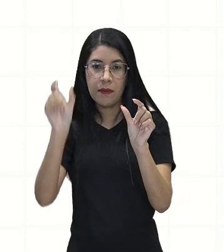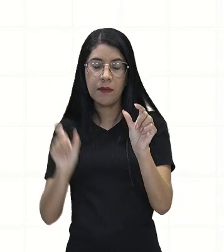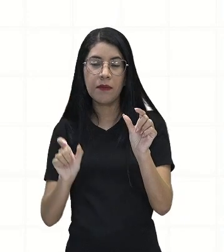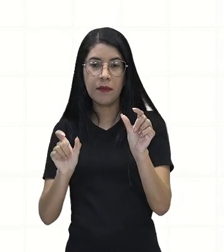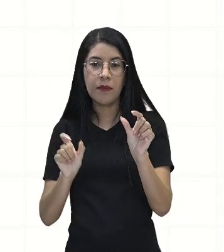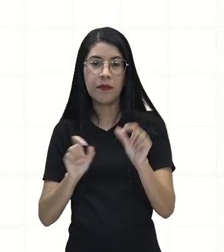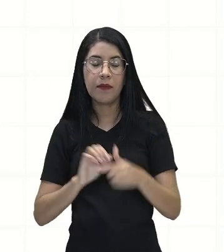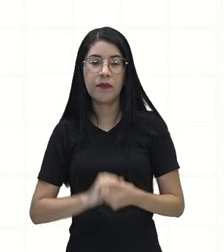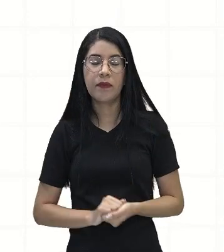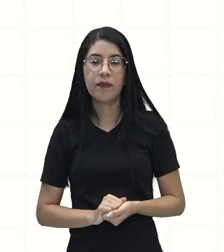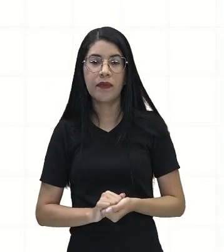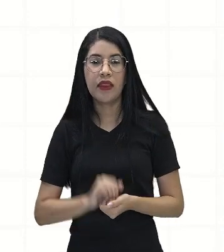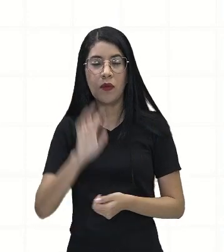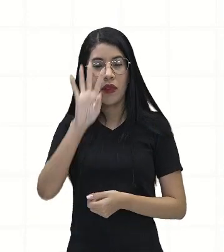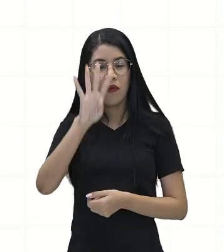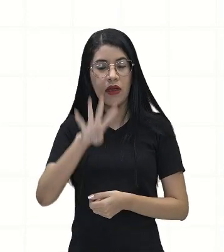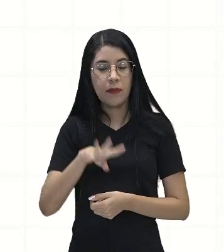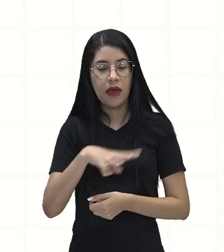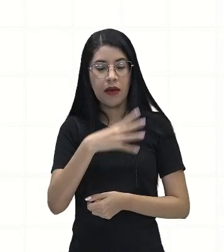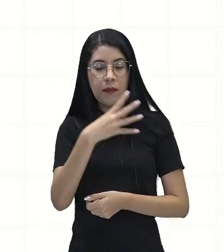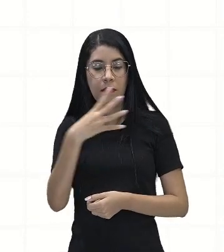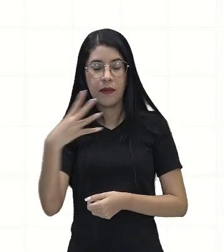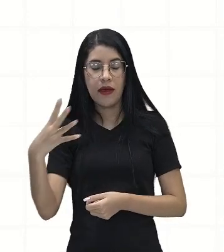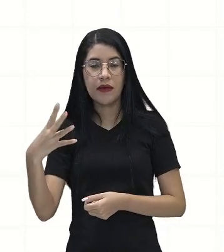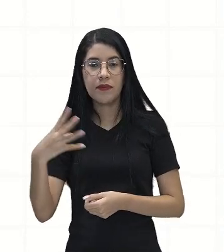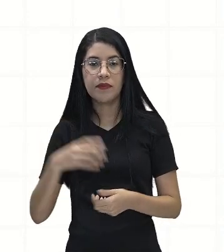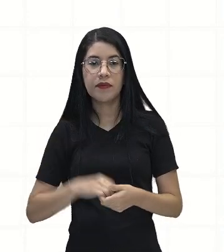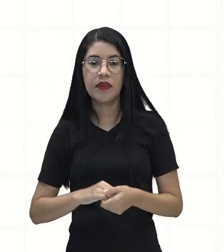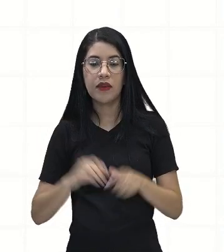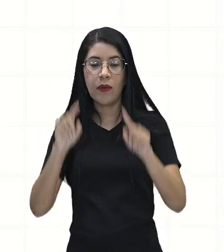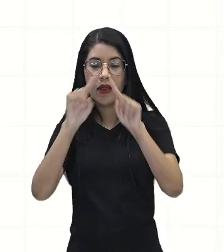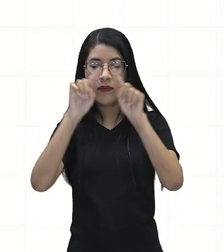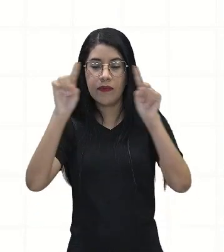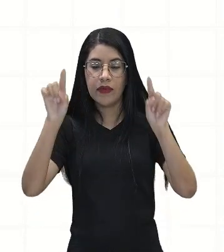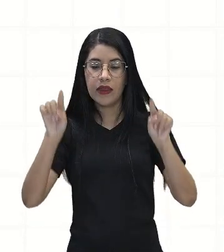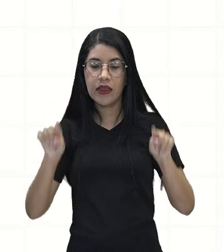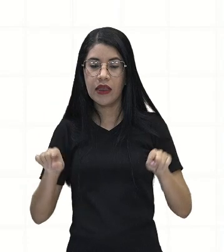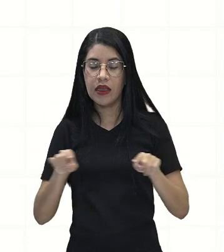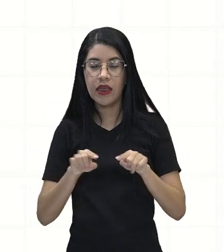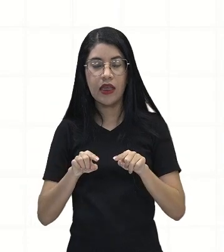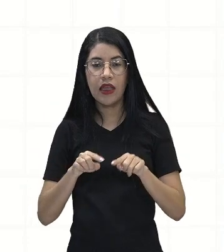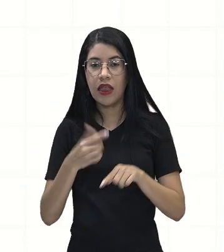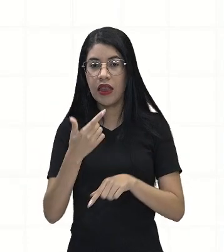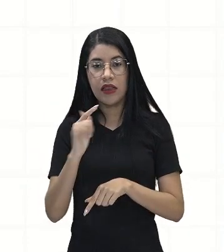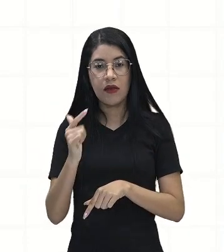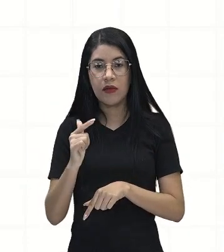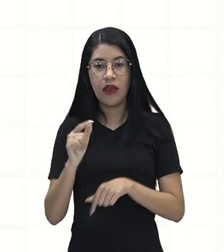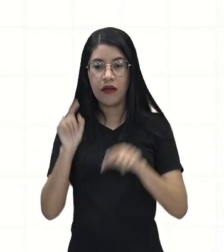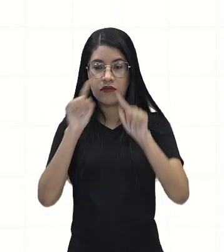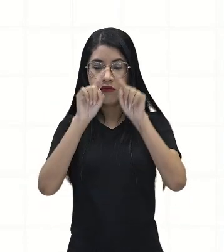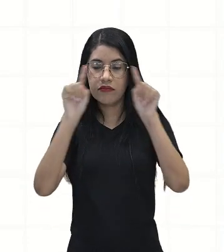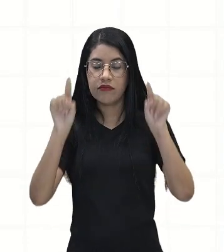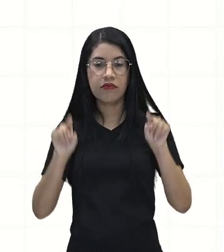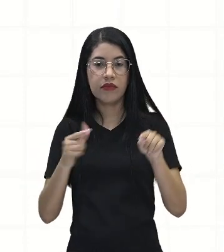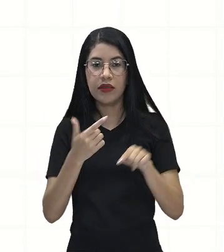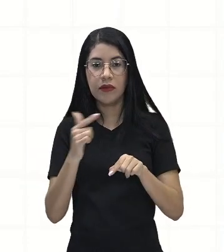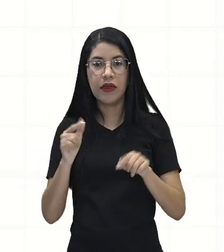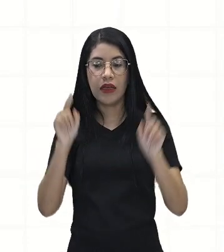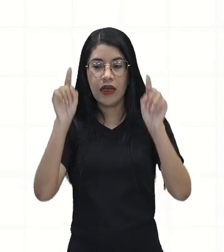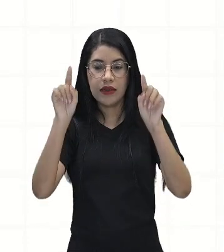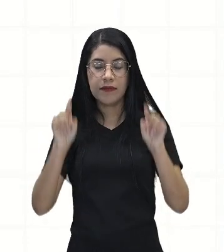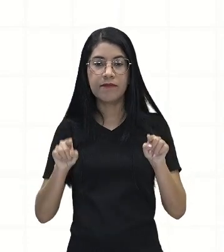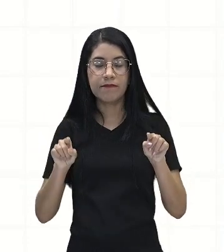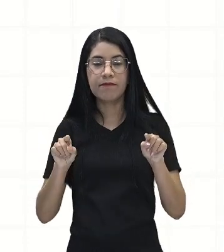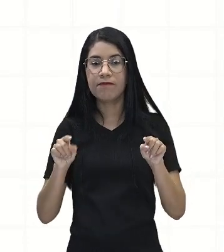grade. Então, as bordas laterais de uma tabela, elas não podem ser fechadas. Então, é